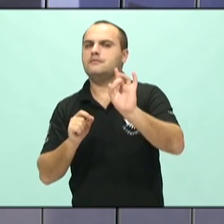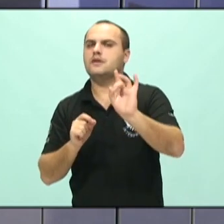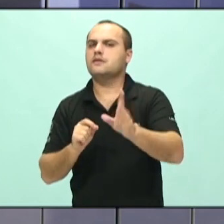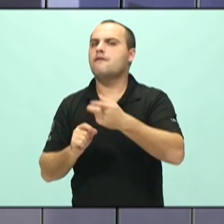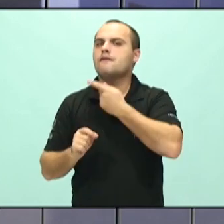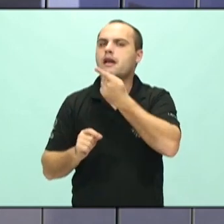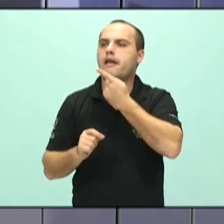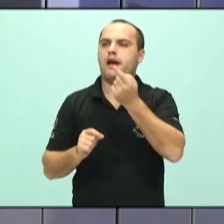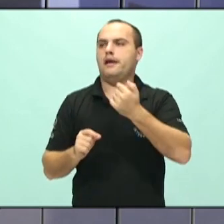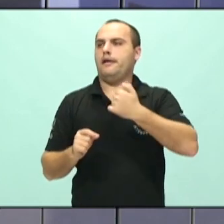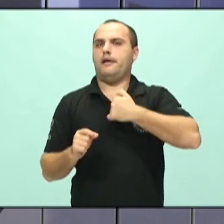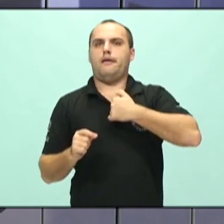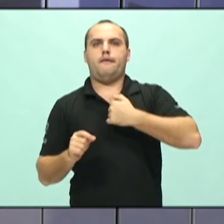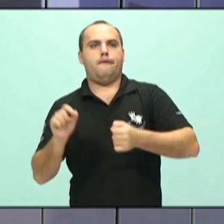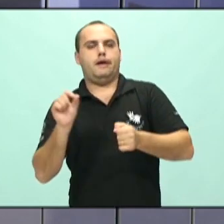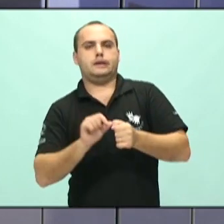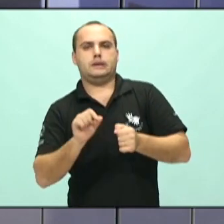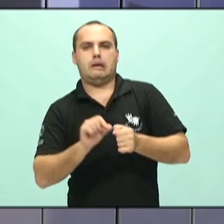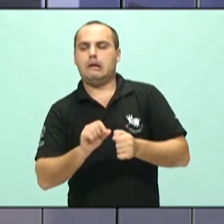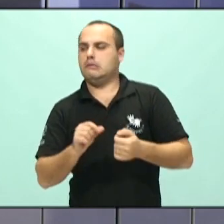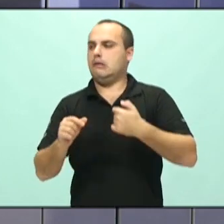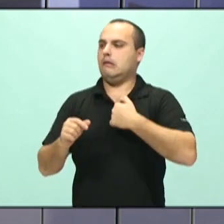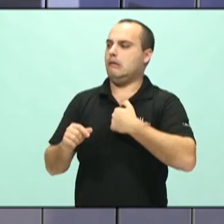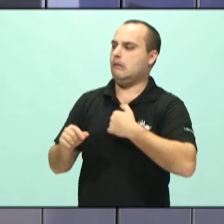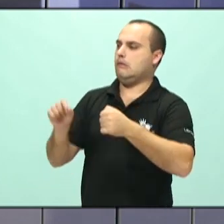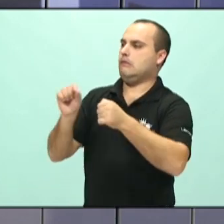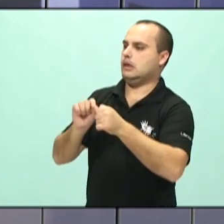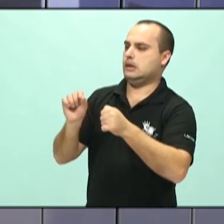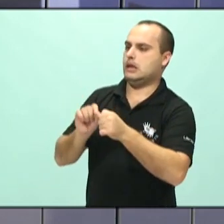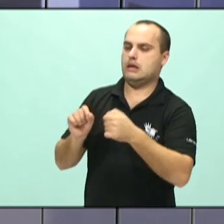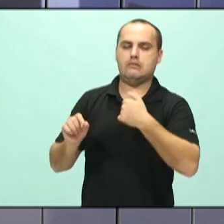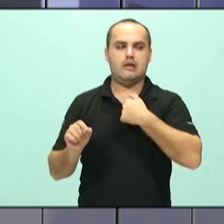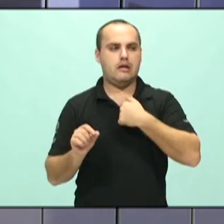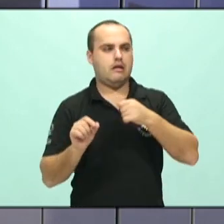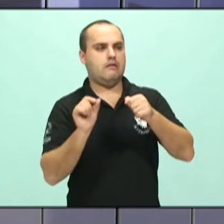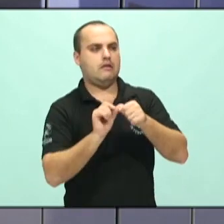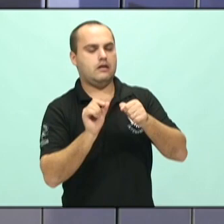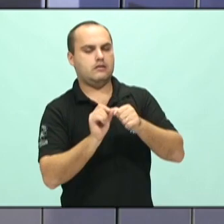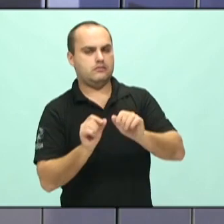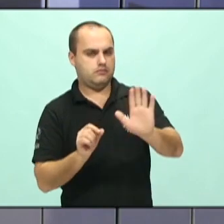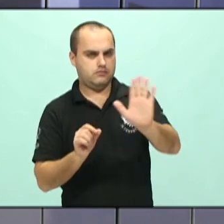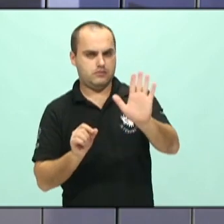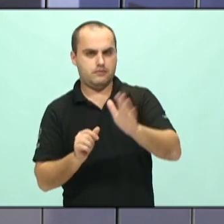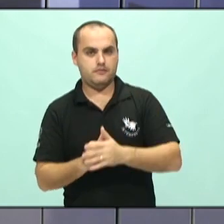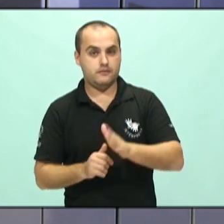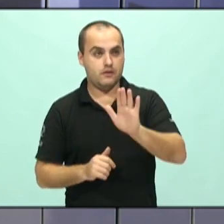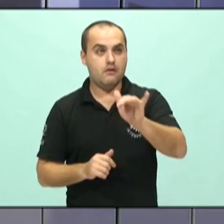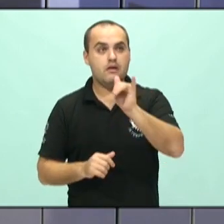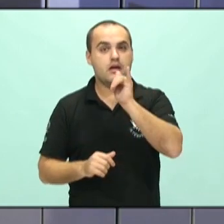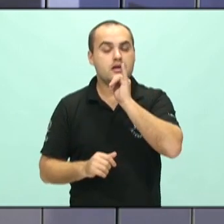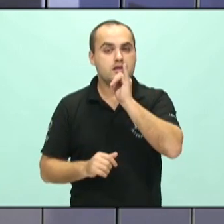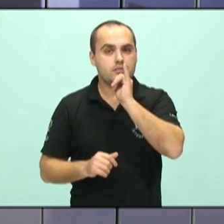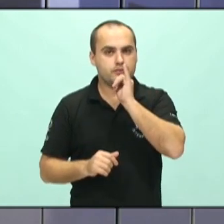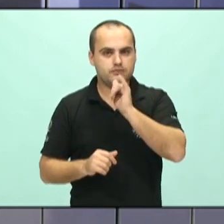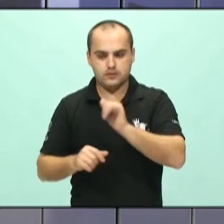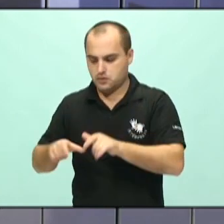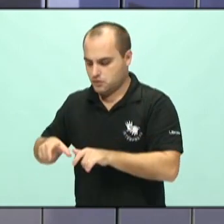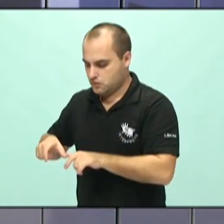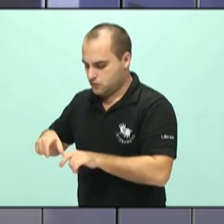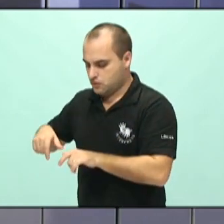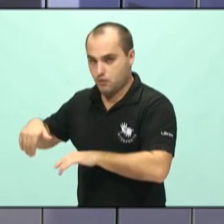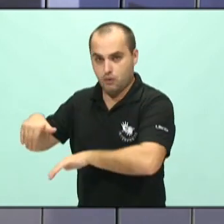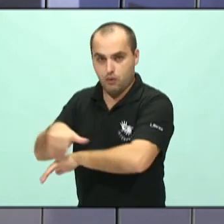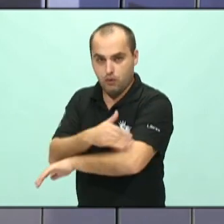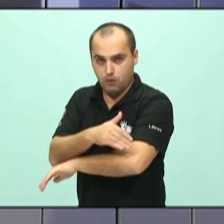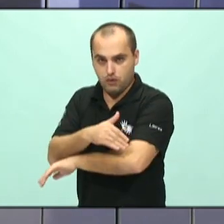estamos fazendo, para cumprir tabela, na linguagem popular, né? Eu vou te dar um exemplo, ciclovia. Qual é o bairro